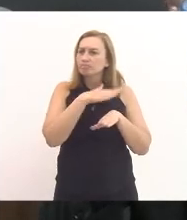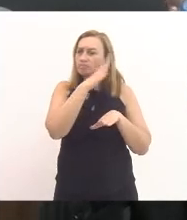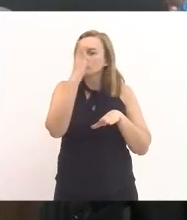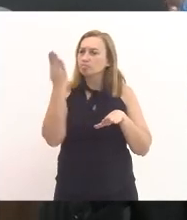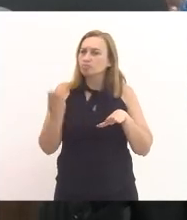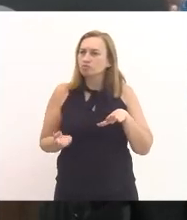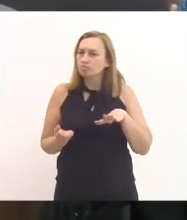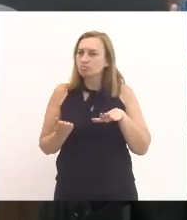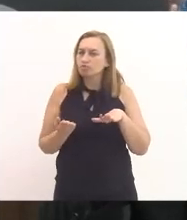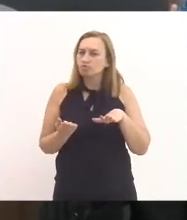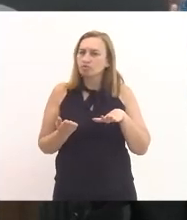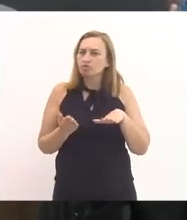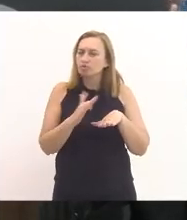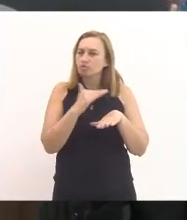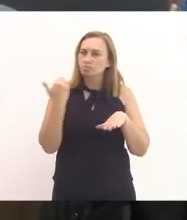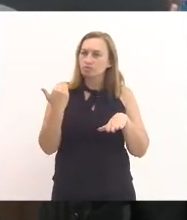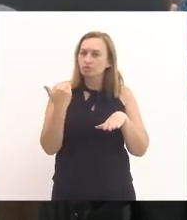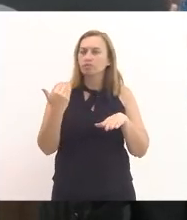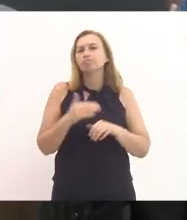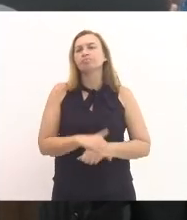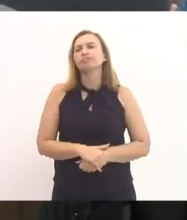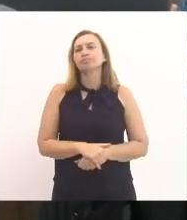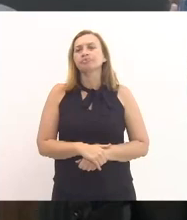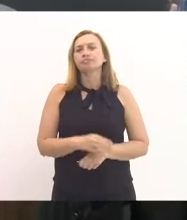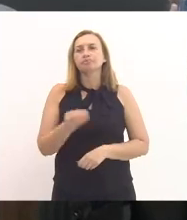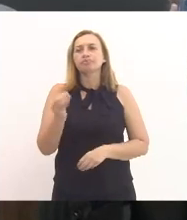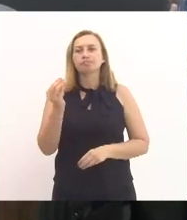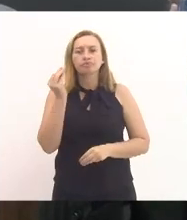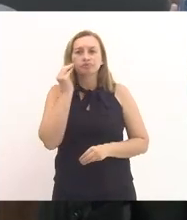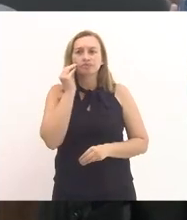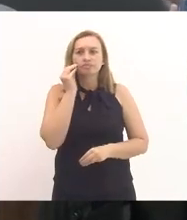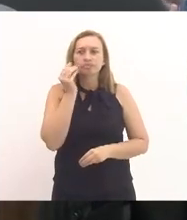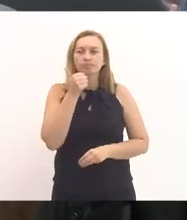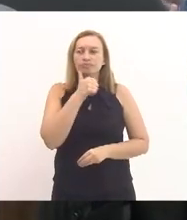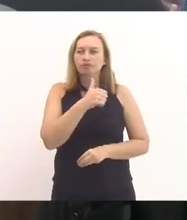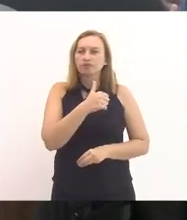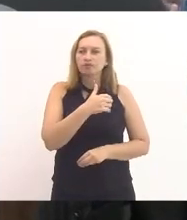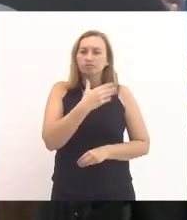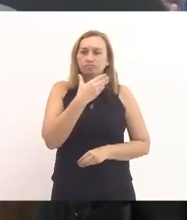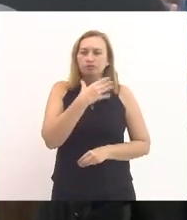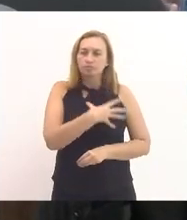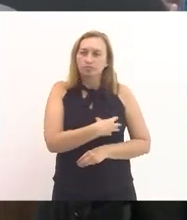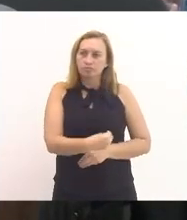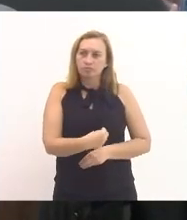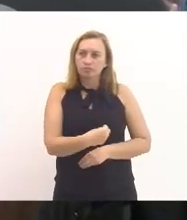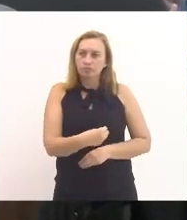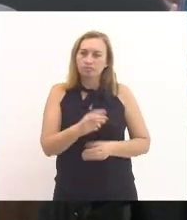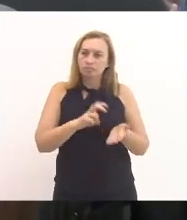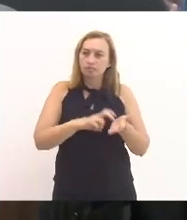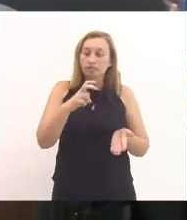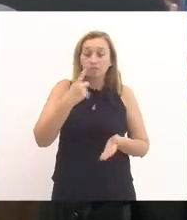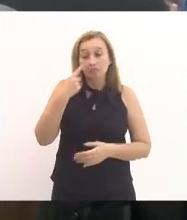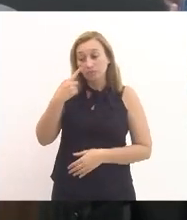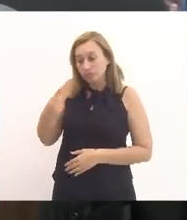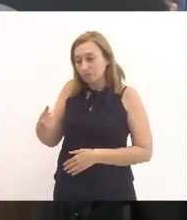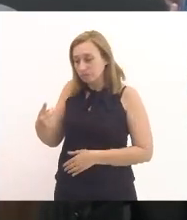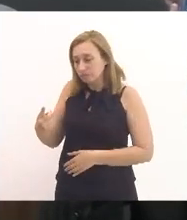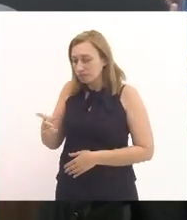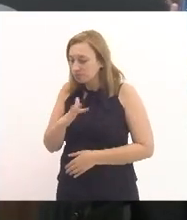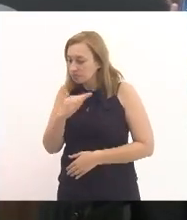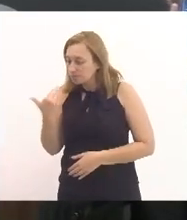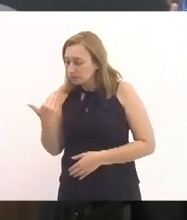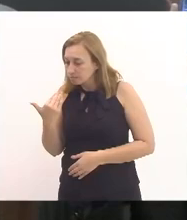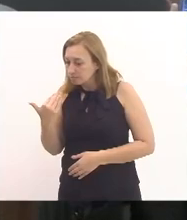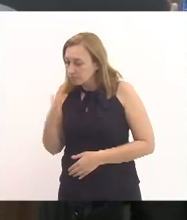ramente com a morte a gente dá beijo no filho de manhã e a gente vê uma criança é morta